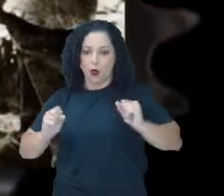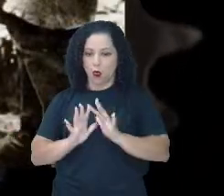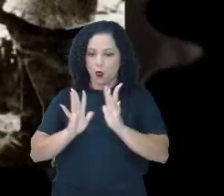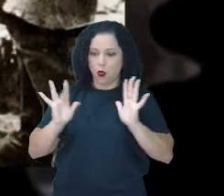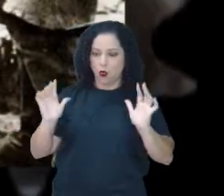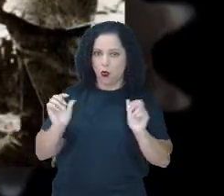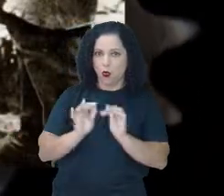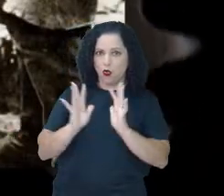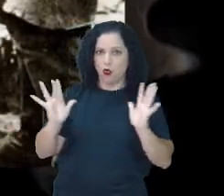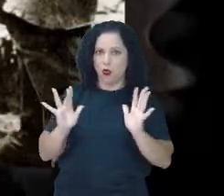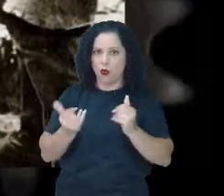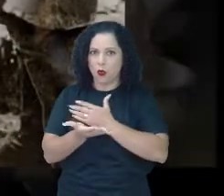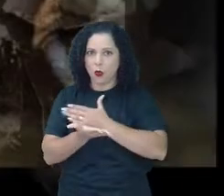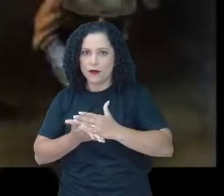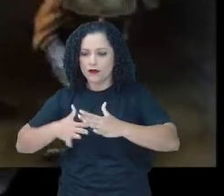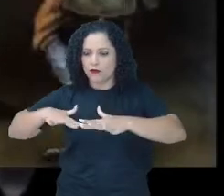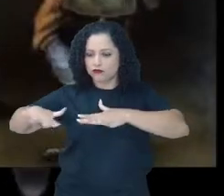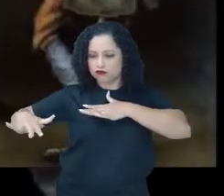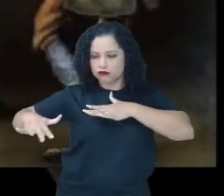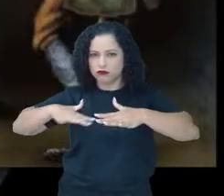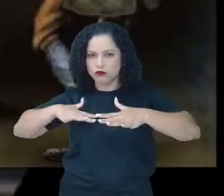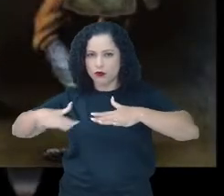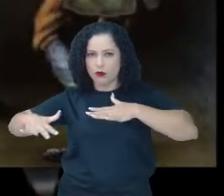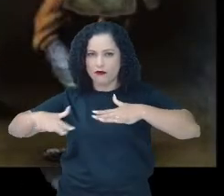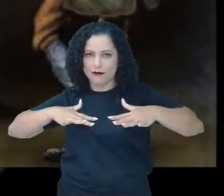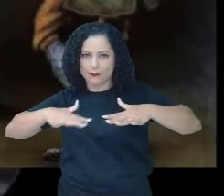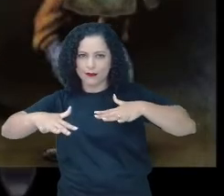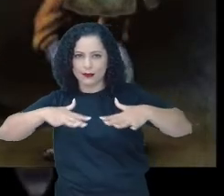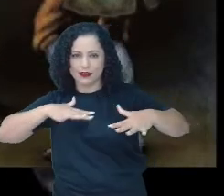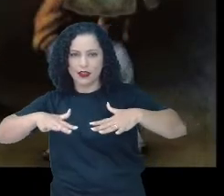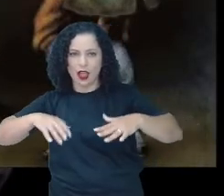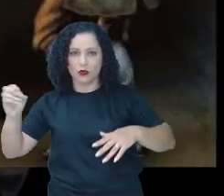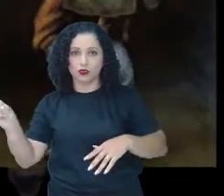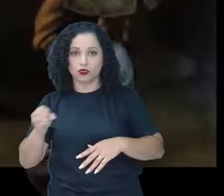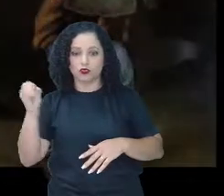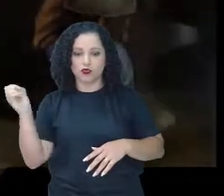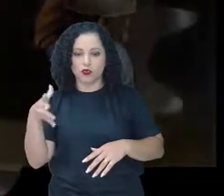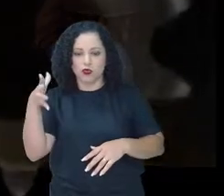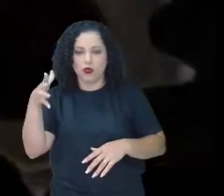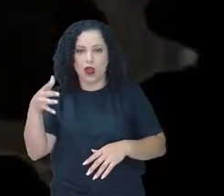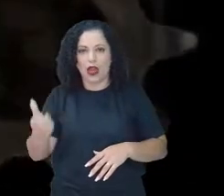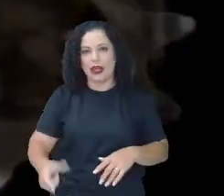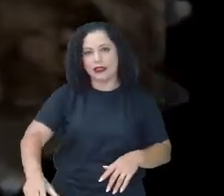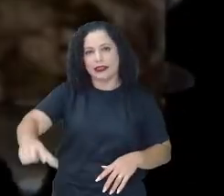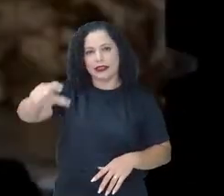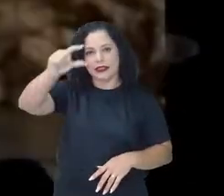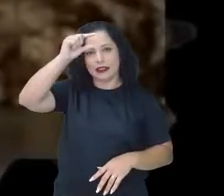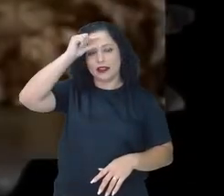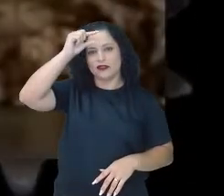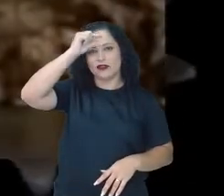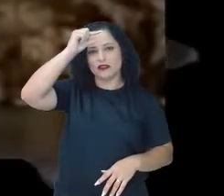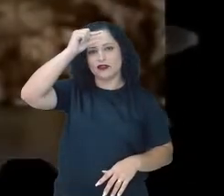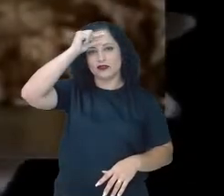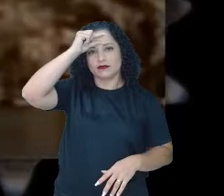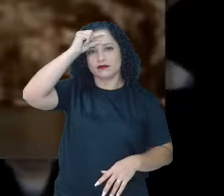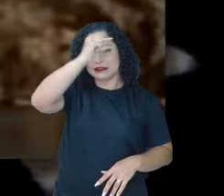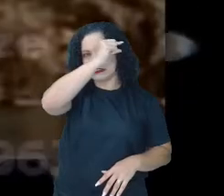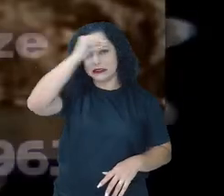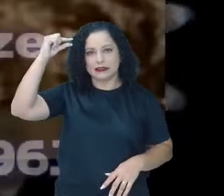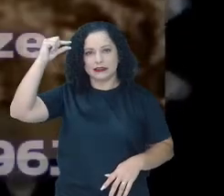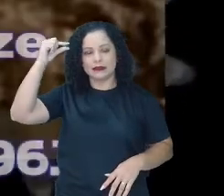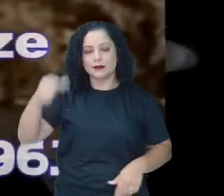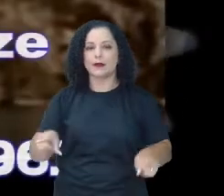e começavam a se mover depois que uma palavra mágica era escrita em suas testas. Outra